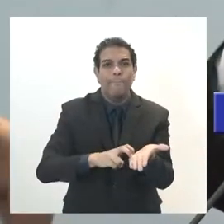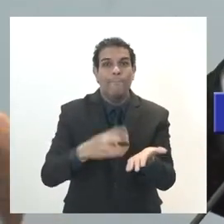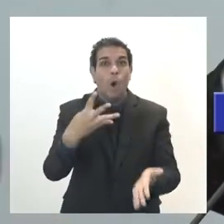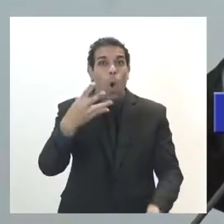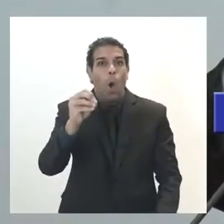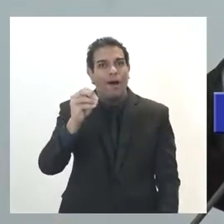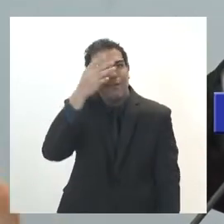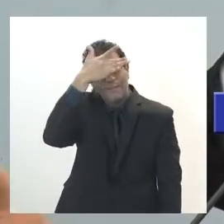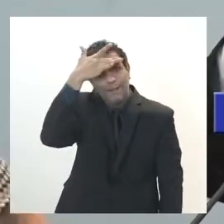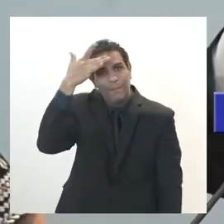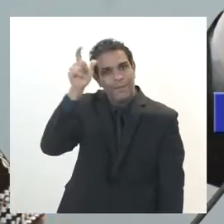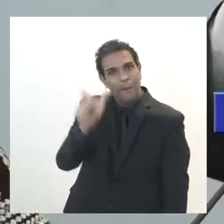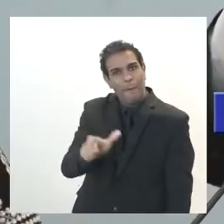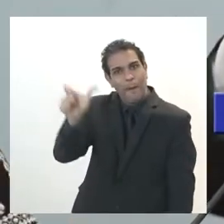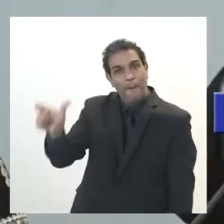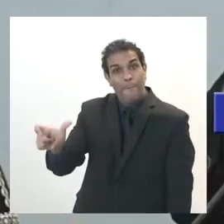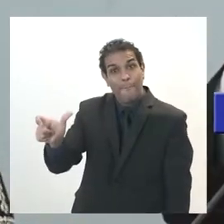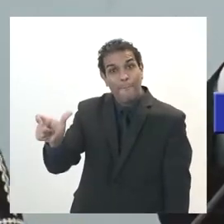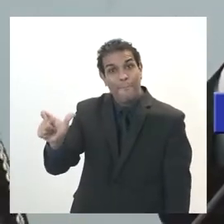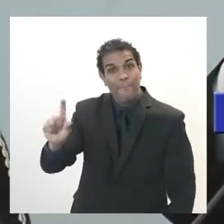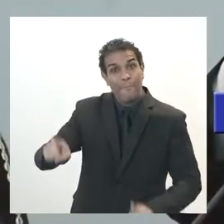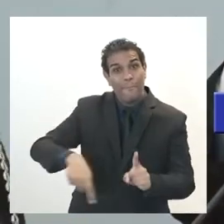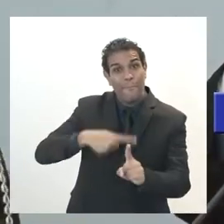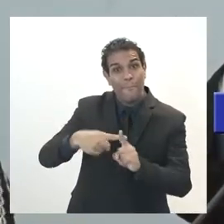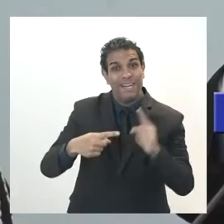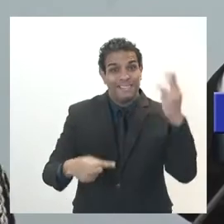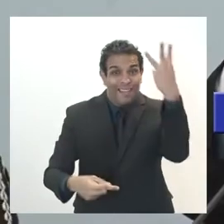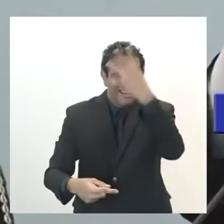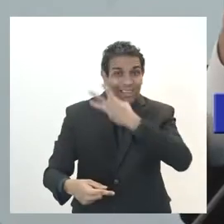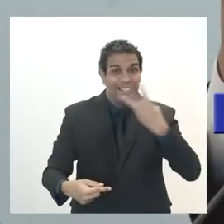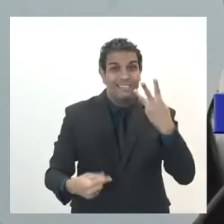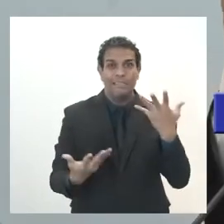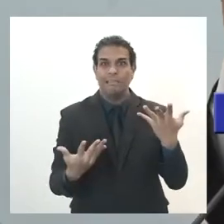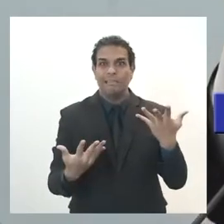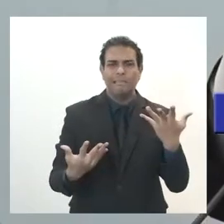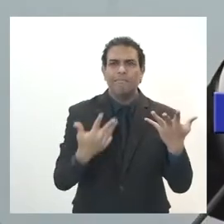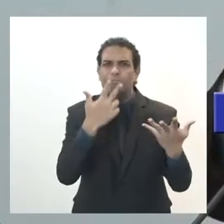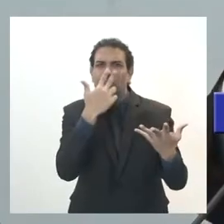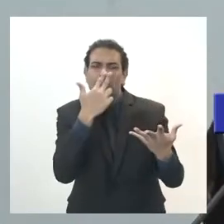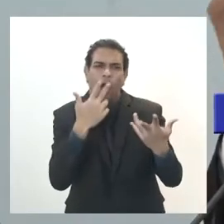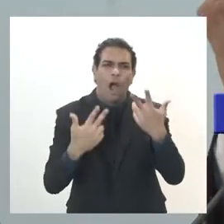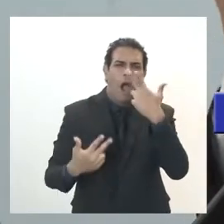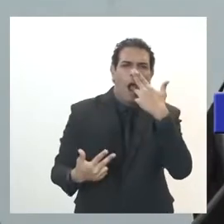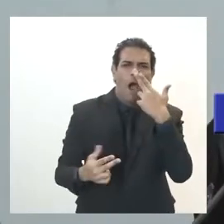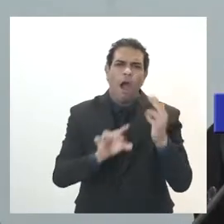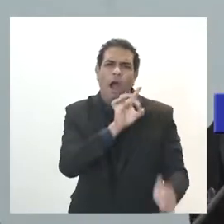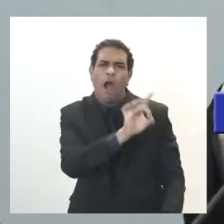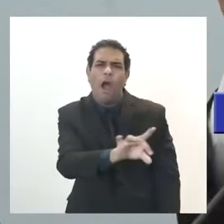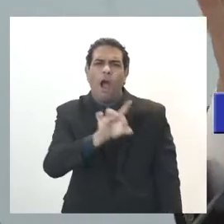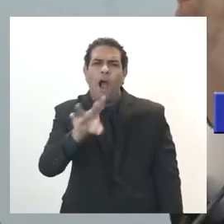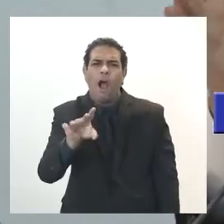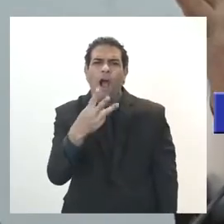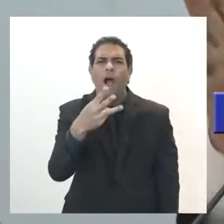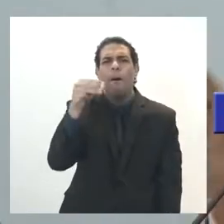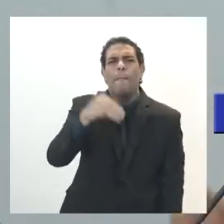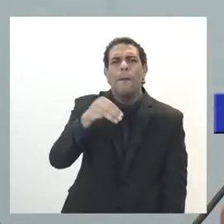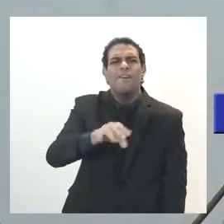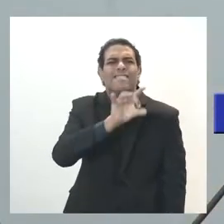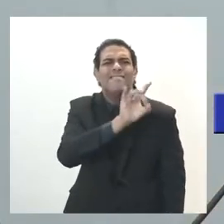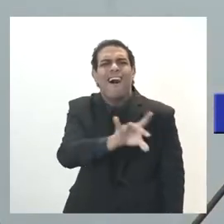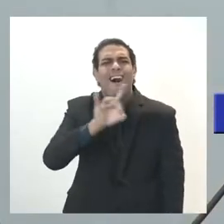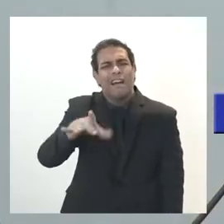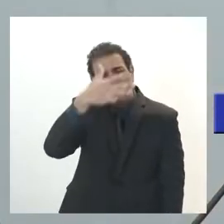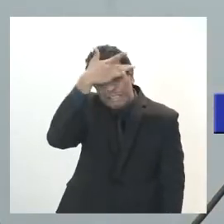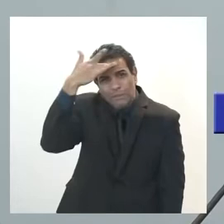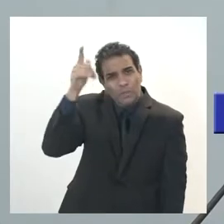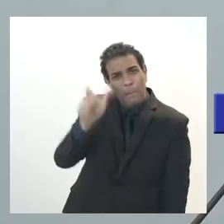40 para 3 horas e não dá uma medo de 44 minutos e meio no máximo 5 para cada